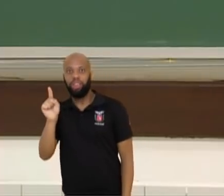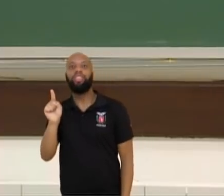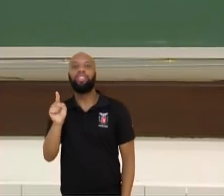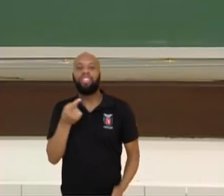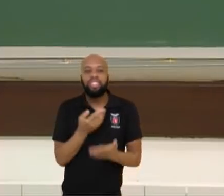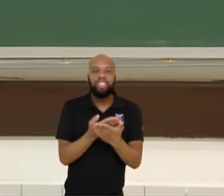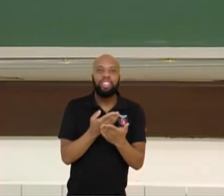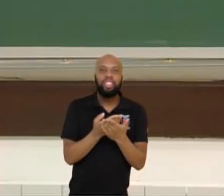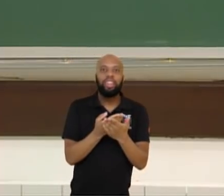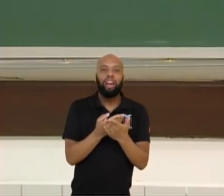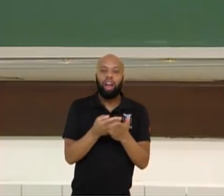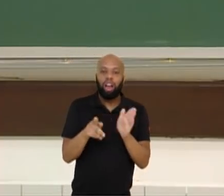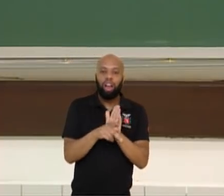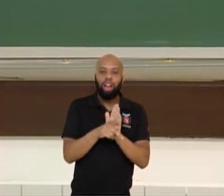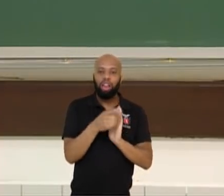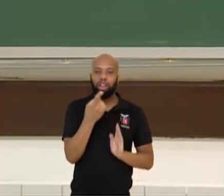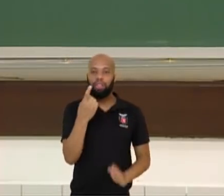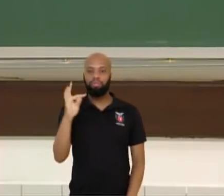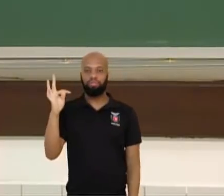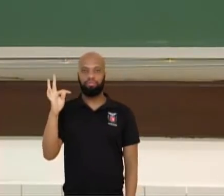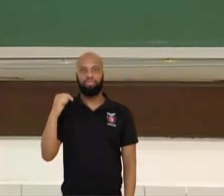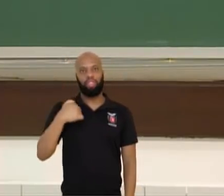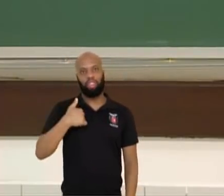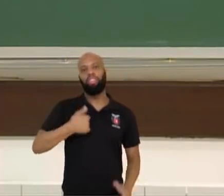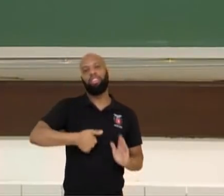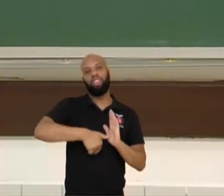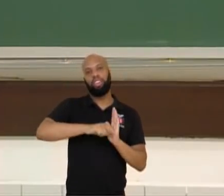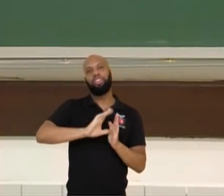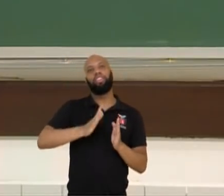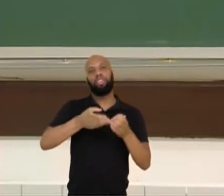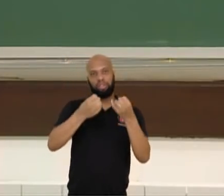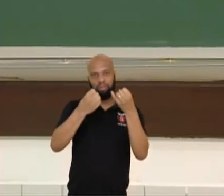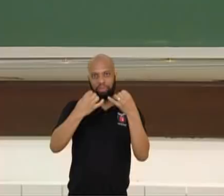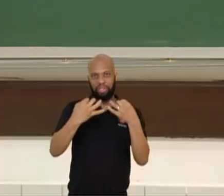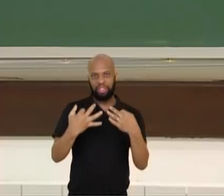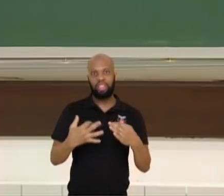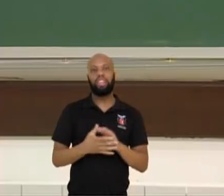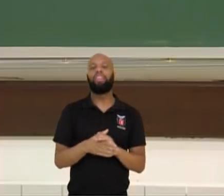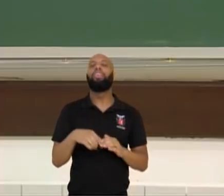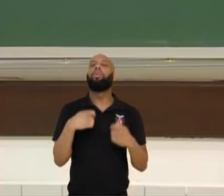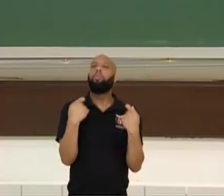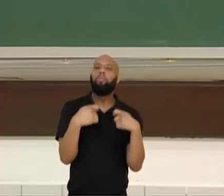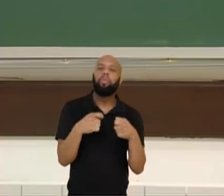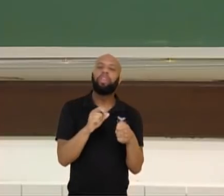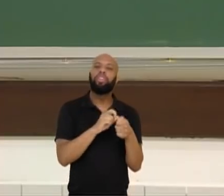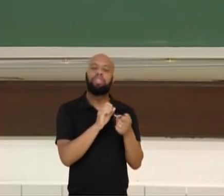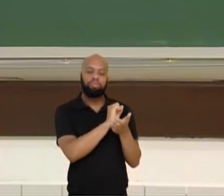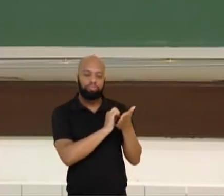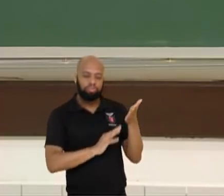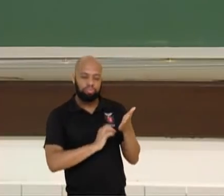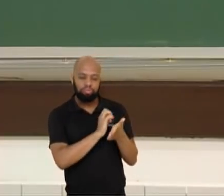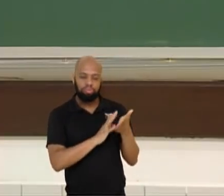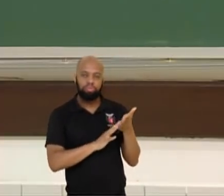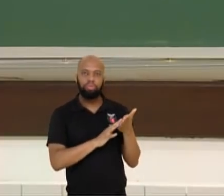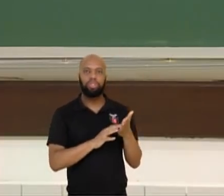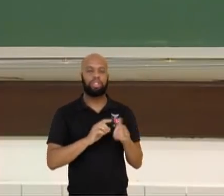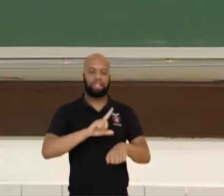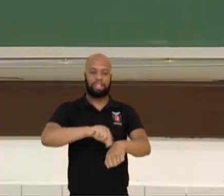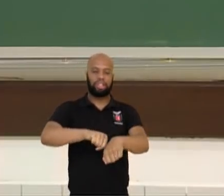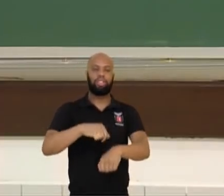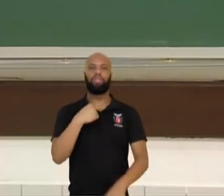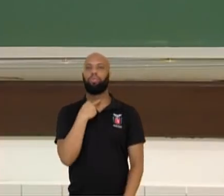que estão acabando, gente? Estou falando para vocês desde a última aula. Tem que fazer as atividades, não deixem atrasar, tudo